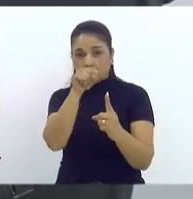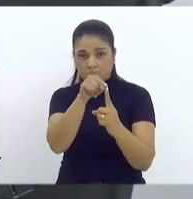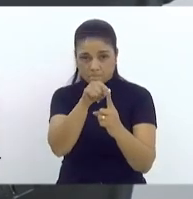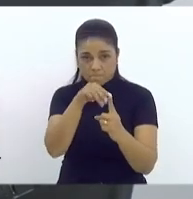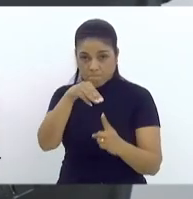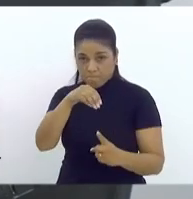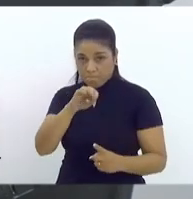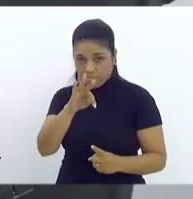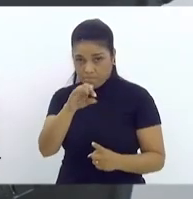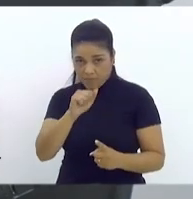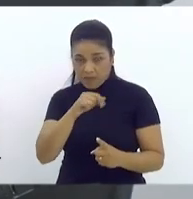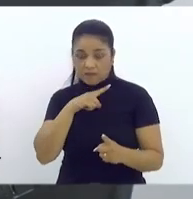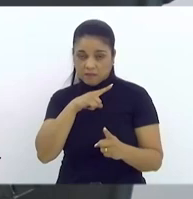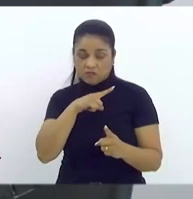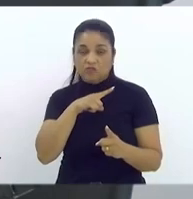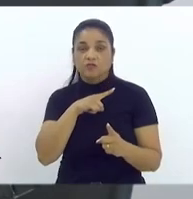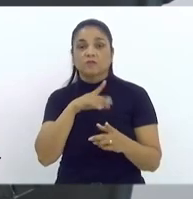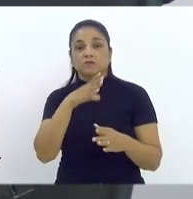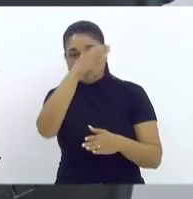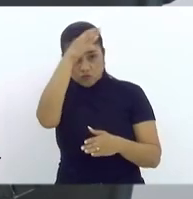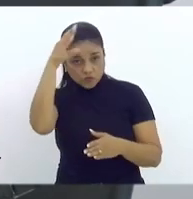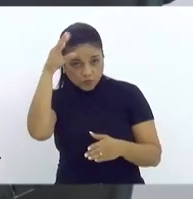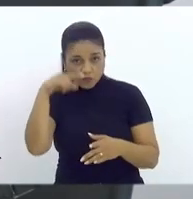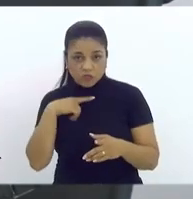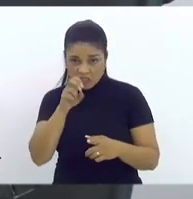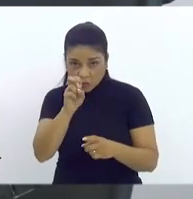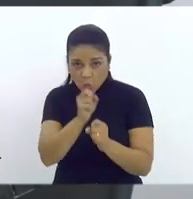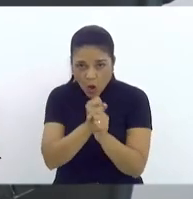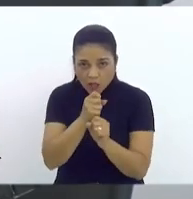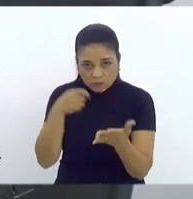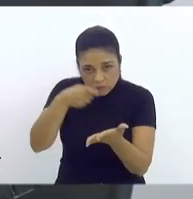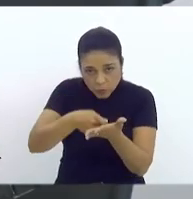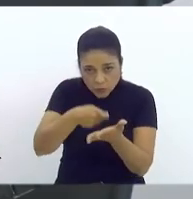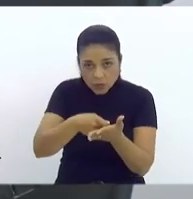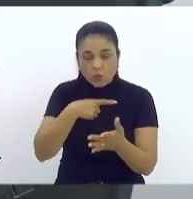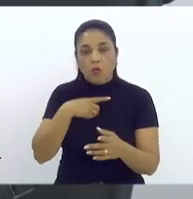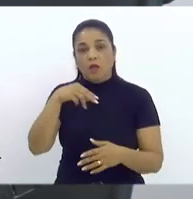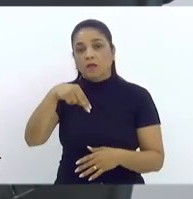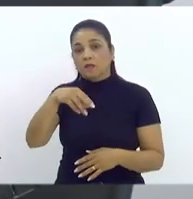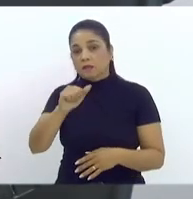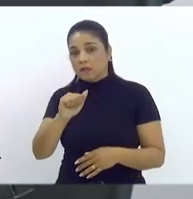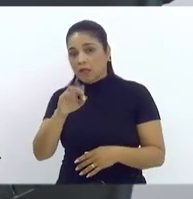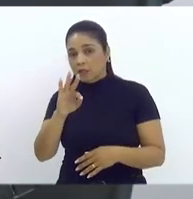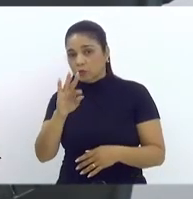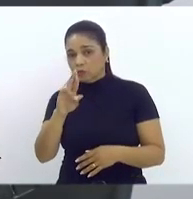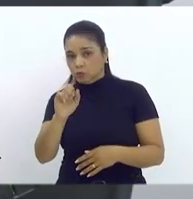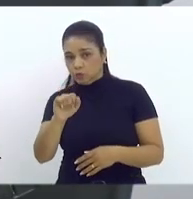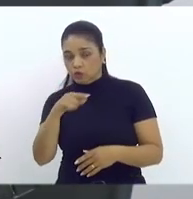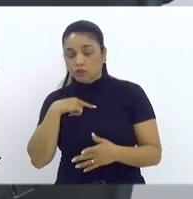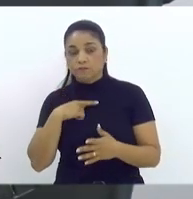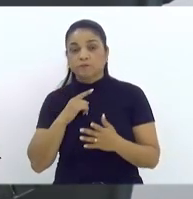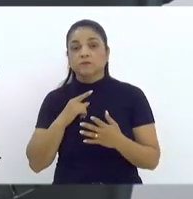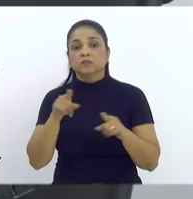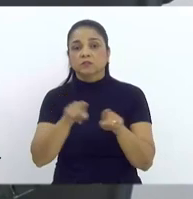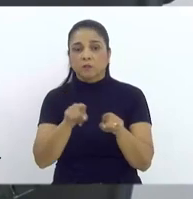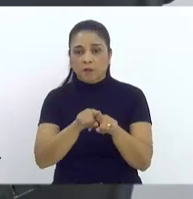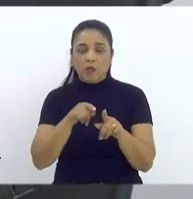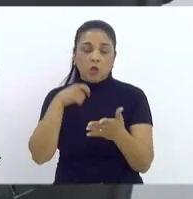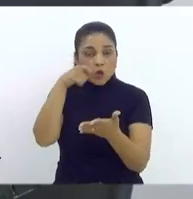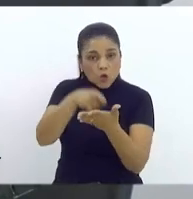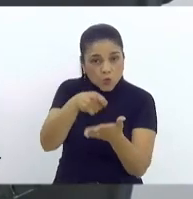novos consumidores foram cumpridas nos últimos 5 anos? A Natuz apresentou o plano quinquenal 23-27 à Genersa? Se